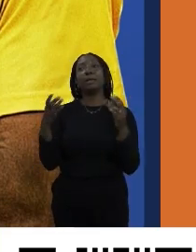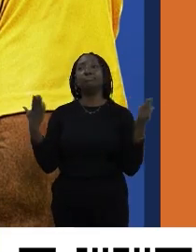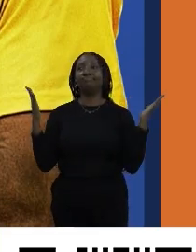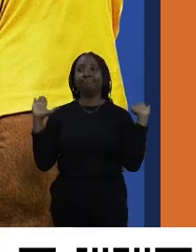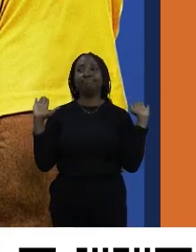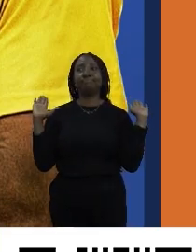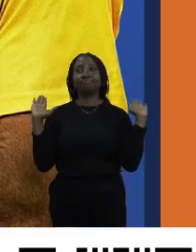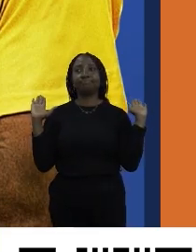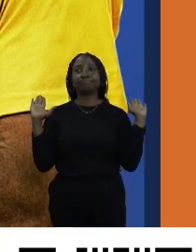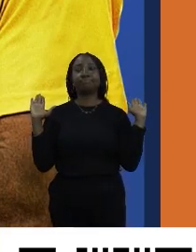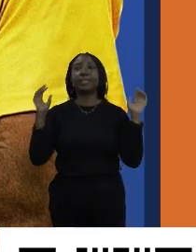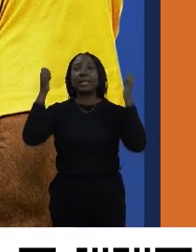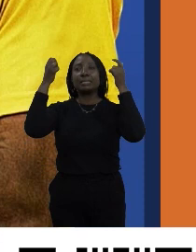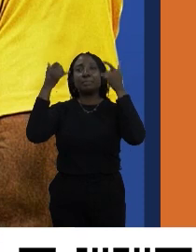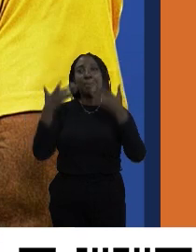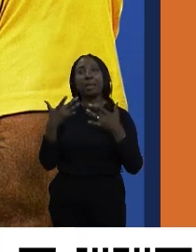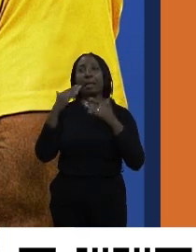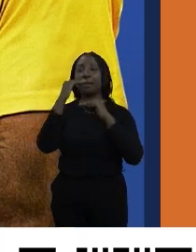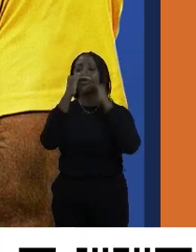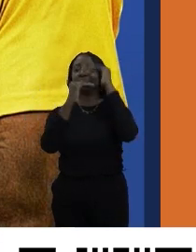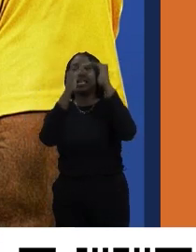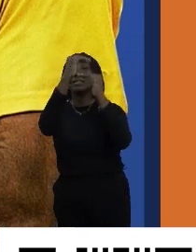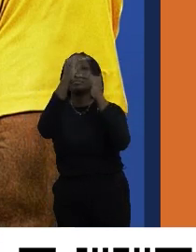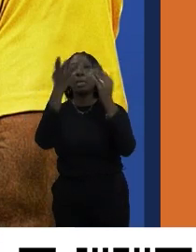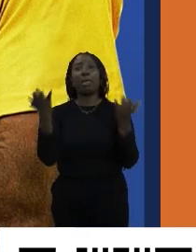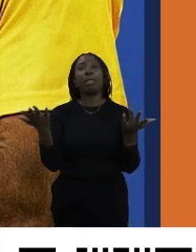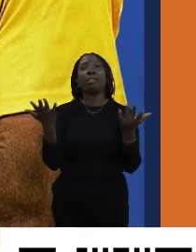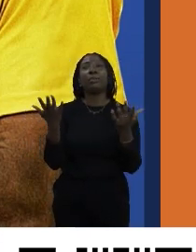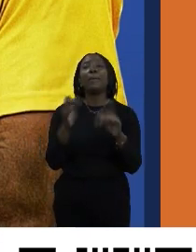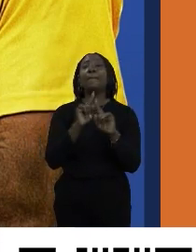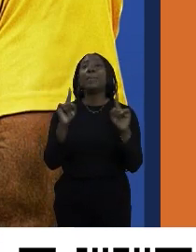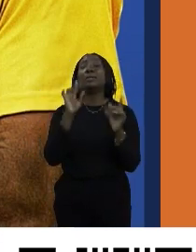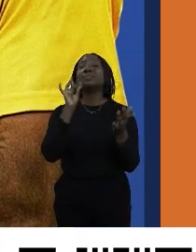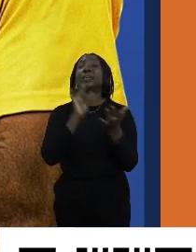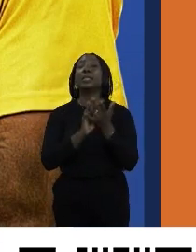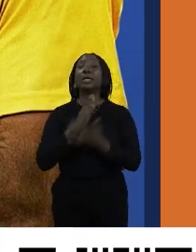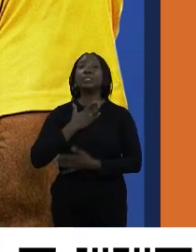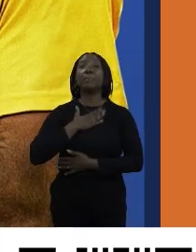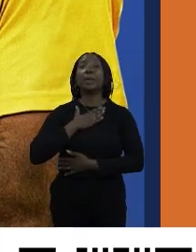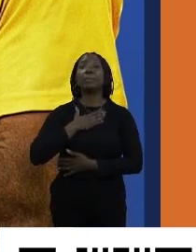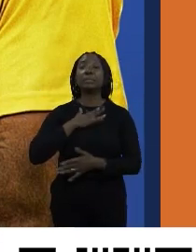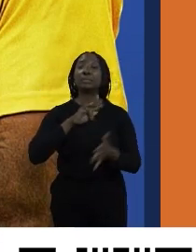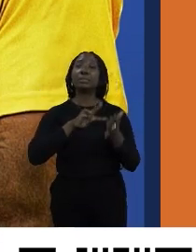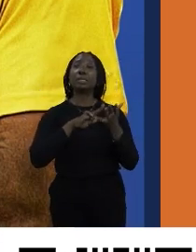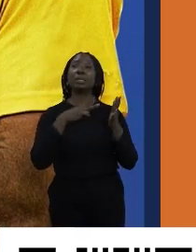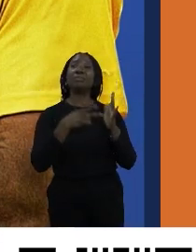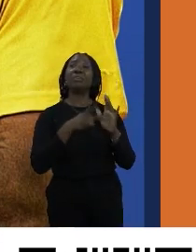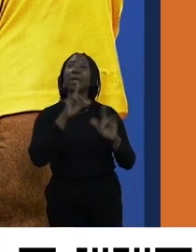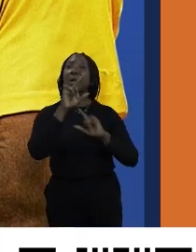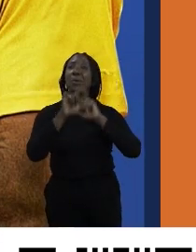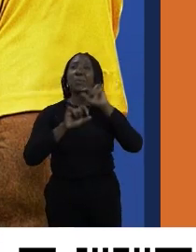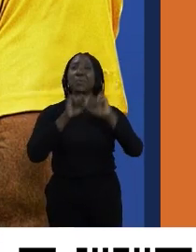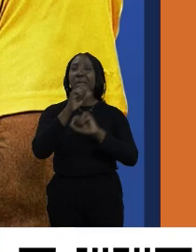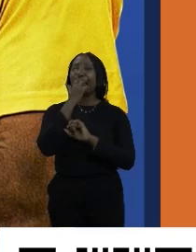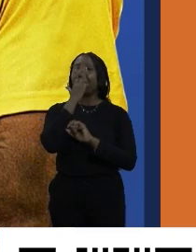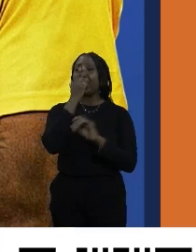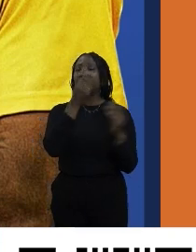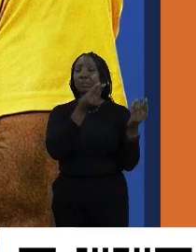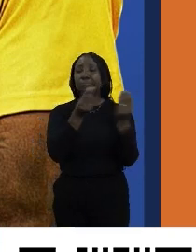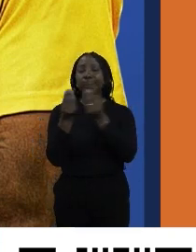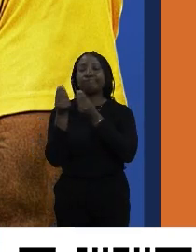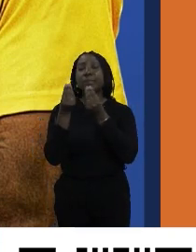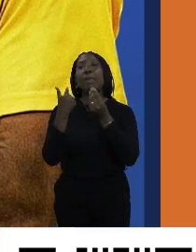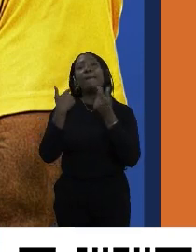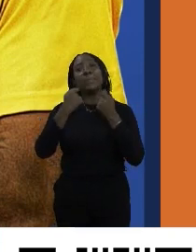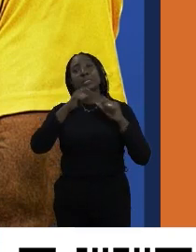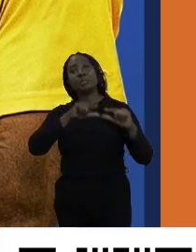né, de falar sobre mindset de crescimento, que é essa inquietude. Na verdade, para mim, isso é como se fosse uma pulga aqui atrás, gente. Então,